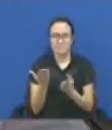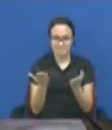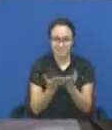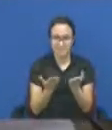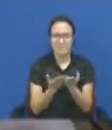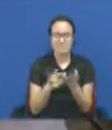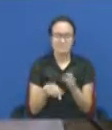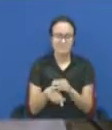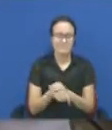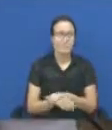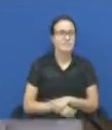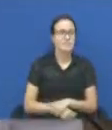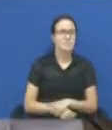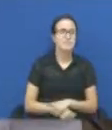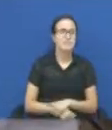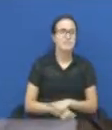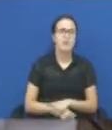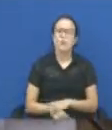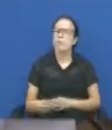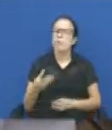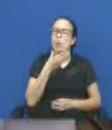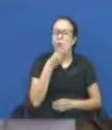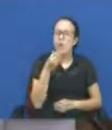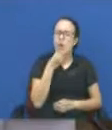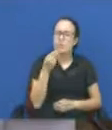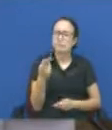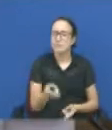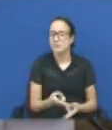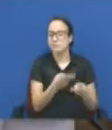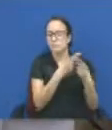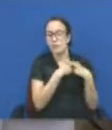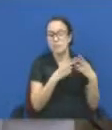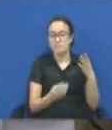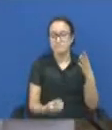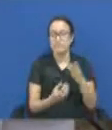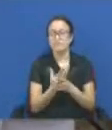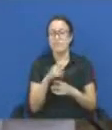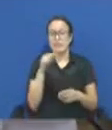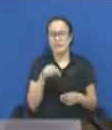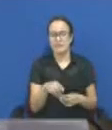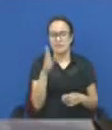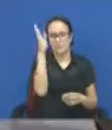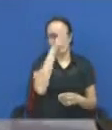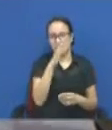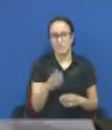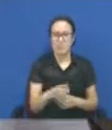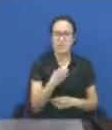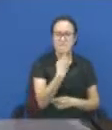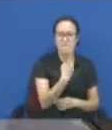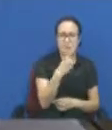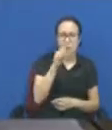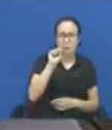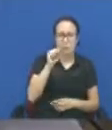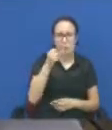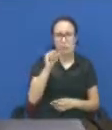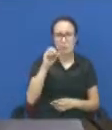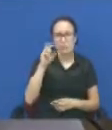Ashbel Simonton. E em